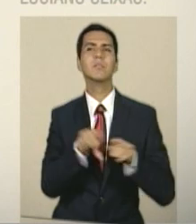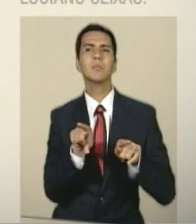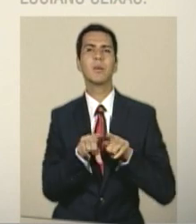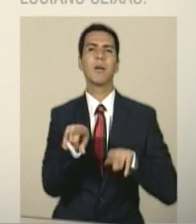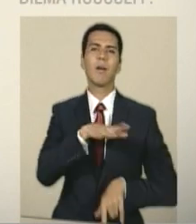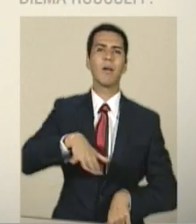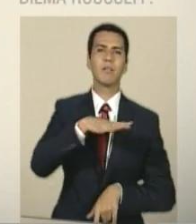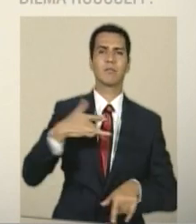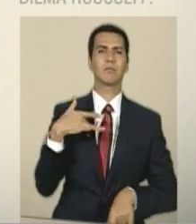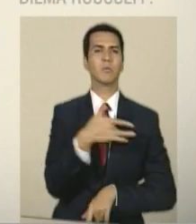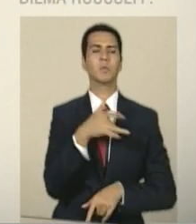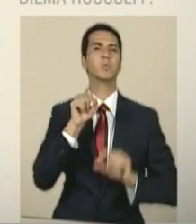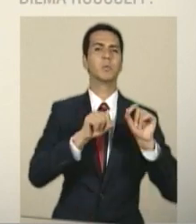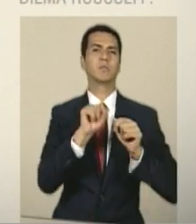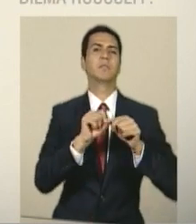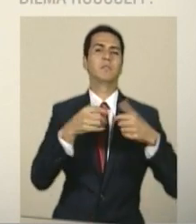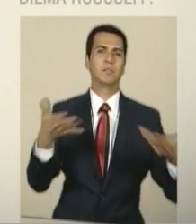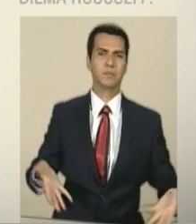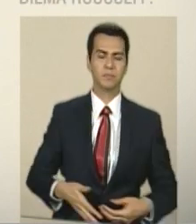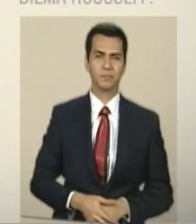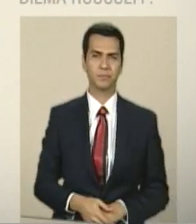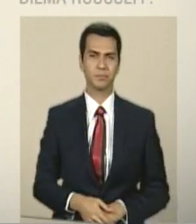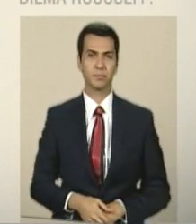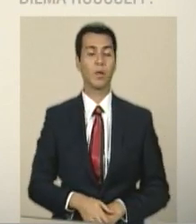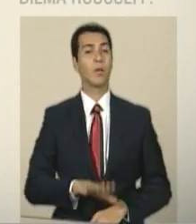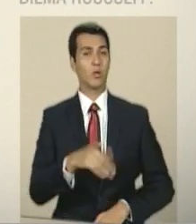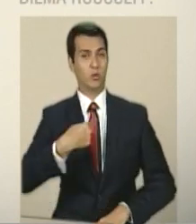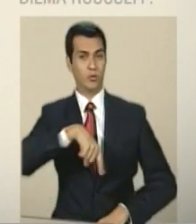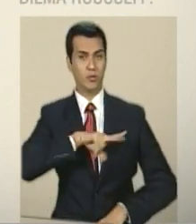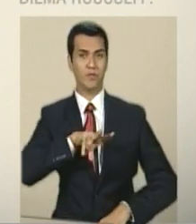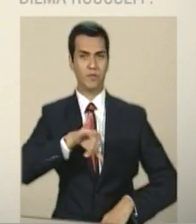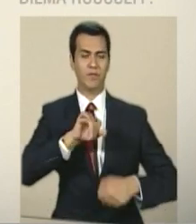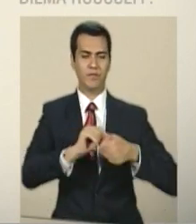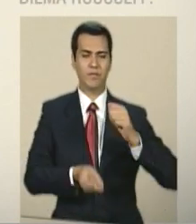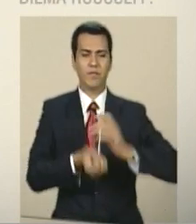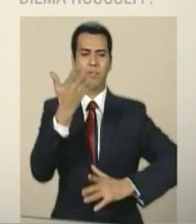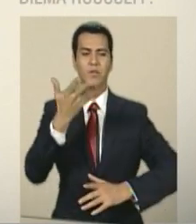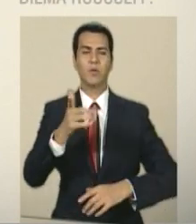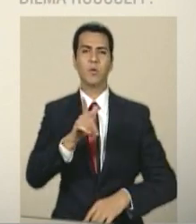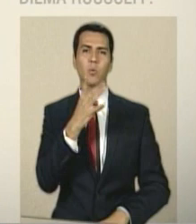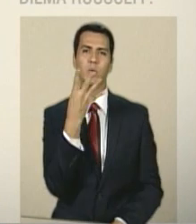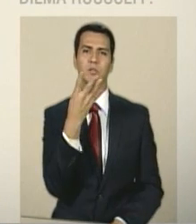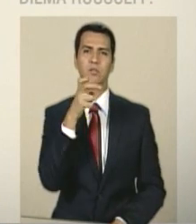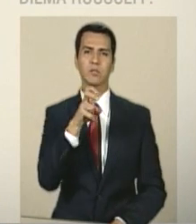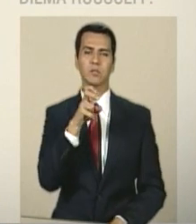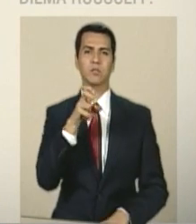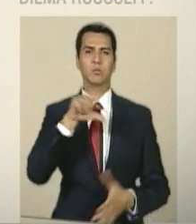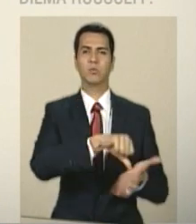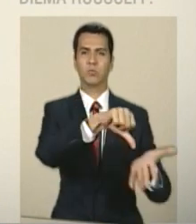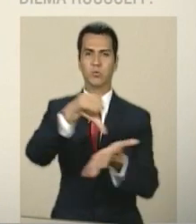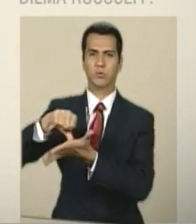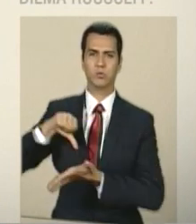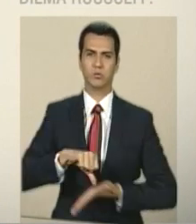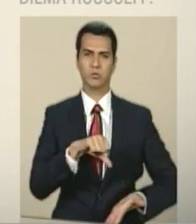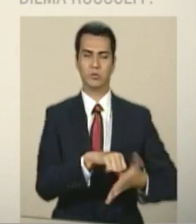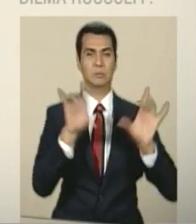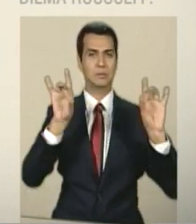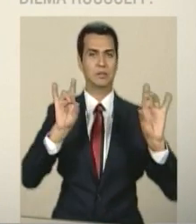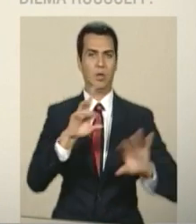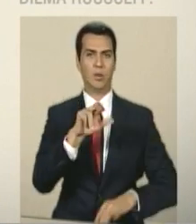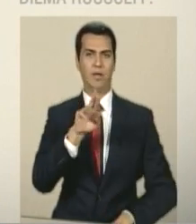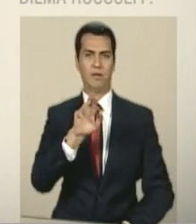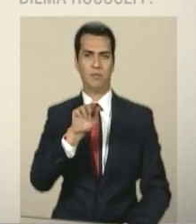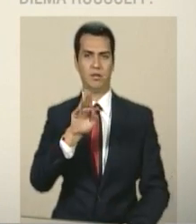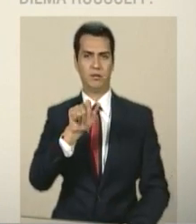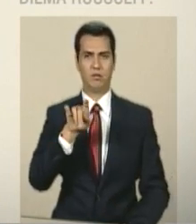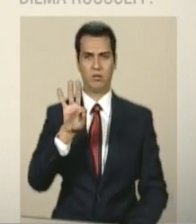sem limite nós vamos criar a partir do próximo ano 45 centros de reabilitação Eles serão